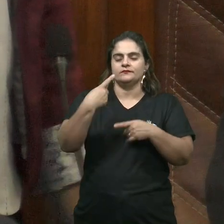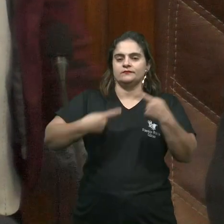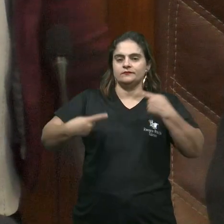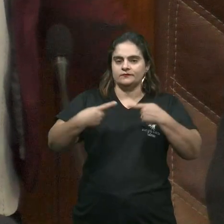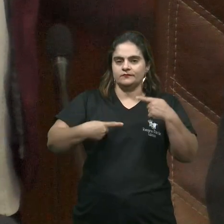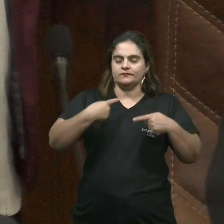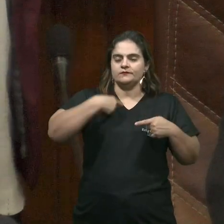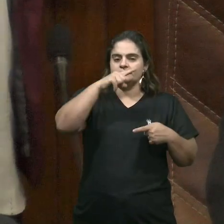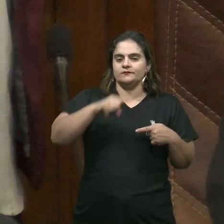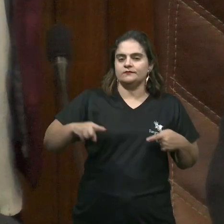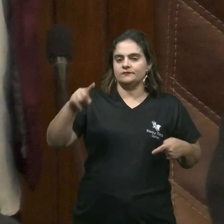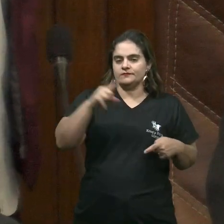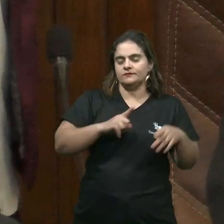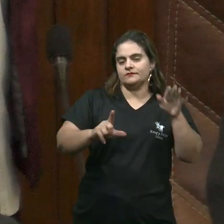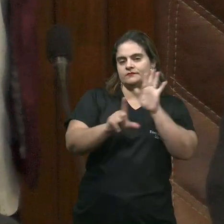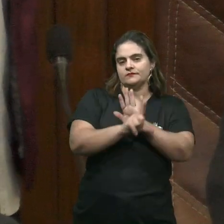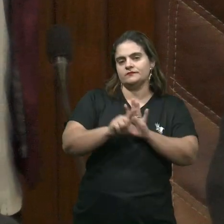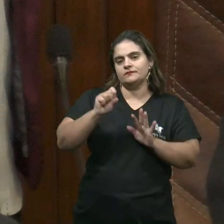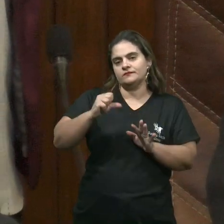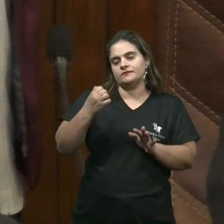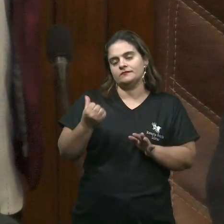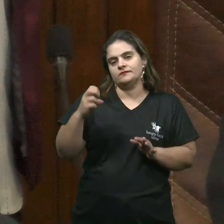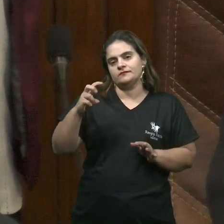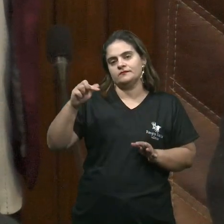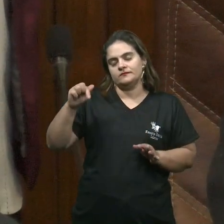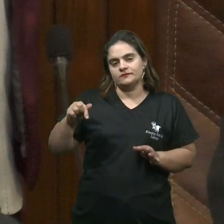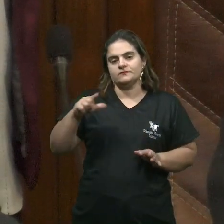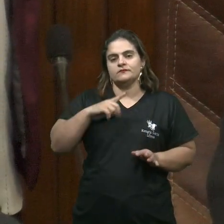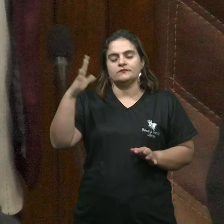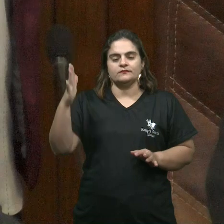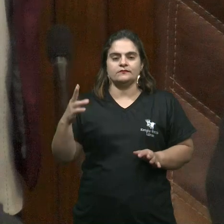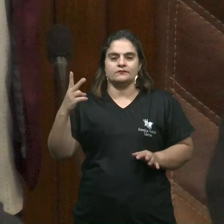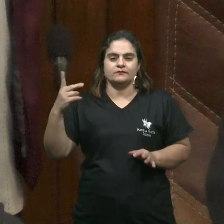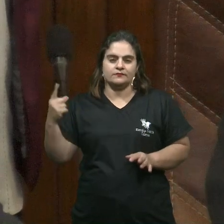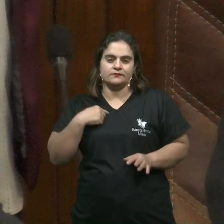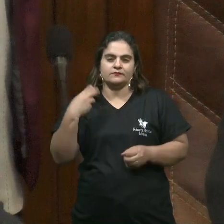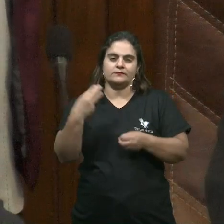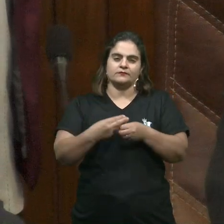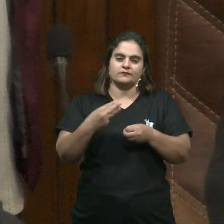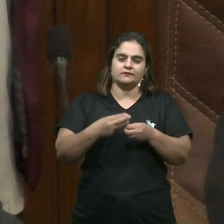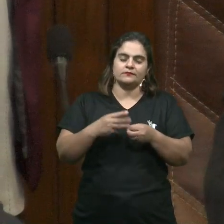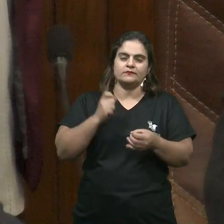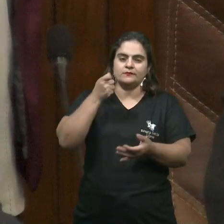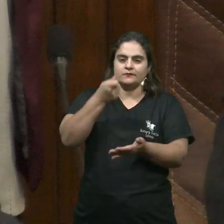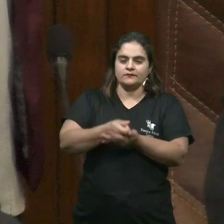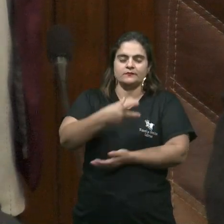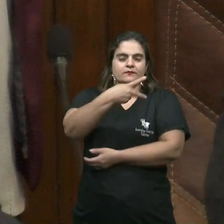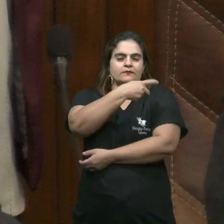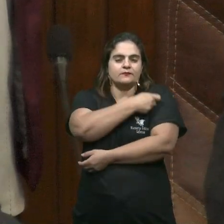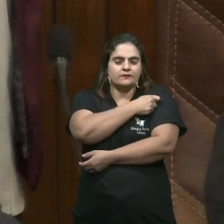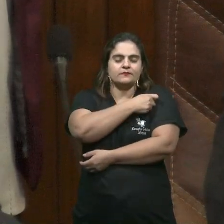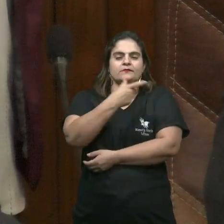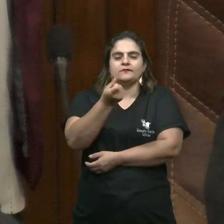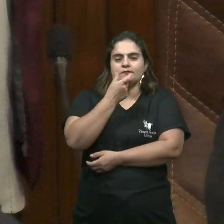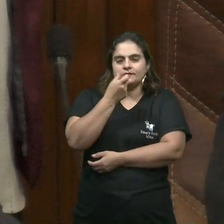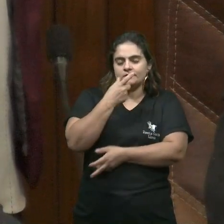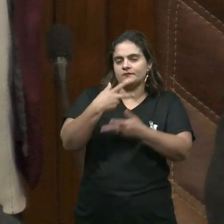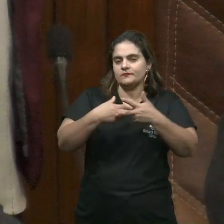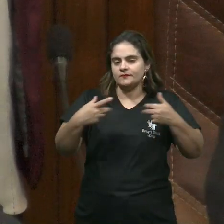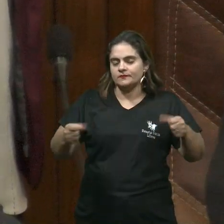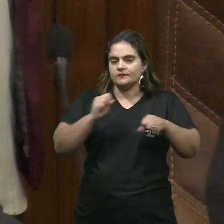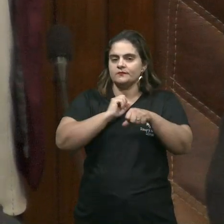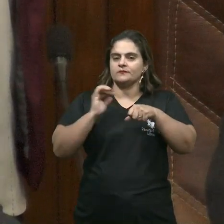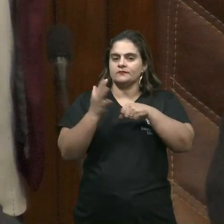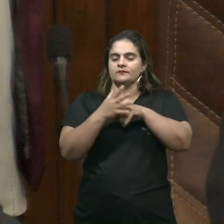.657-2021 que ratificou o protocolo de intenções firmadas entre os municípios brasileiros com a finalidade de adquirir vacinas para o combate à pandemia do